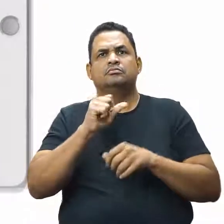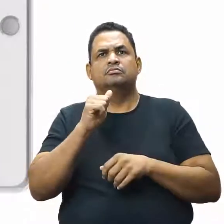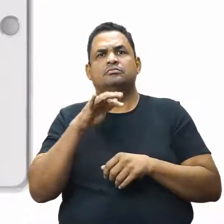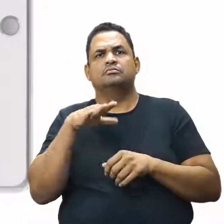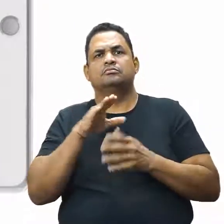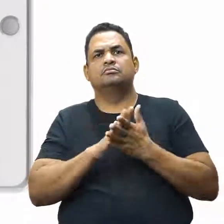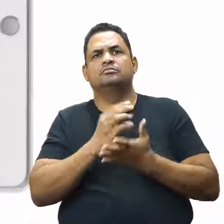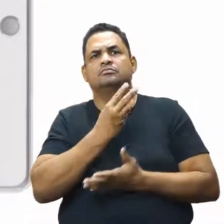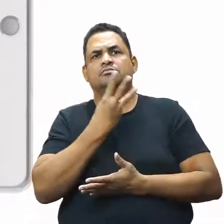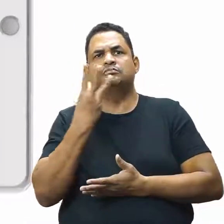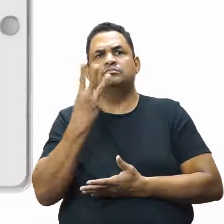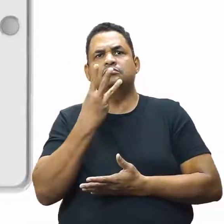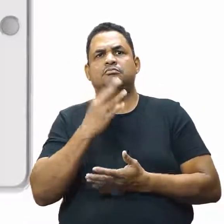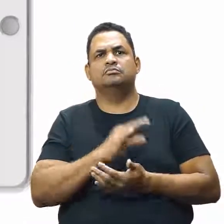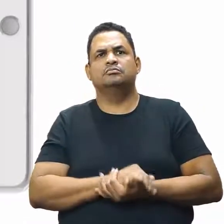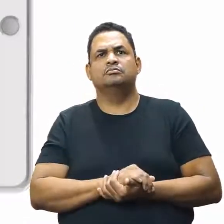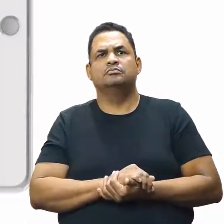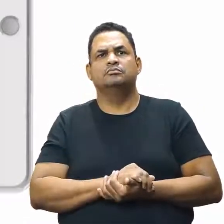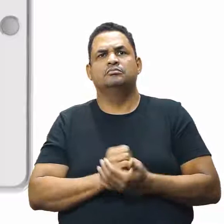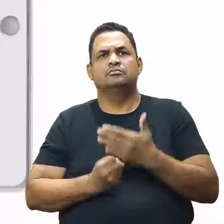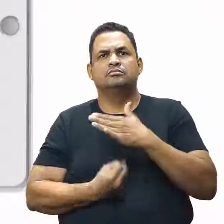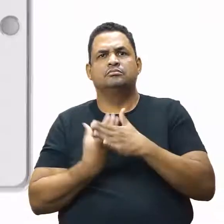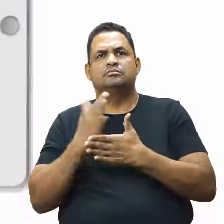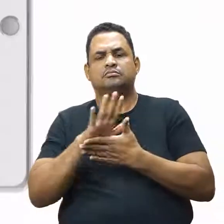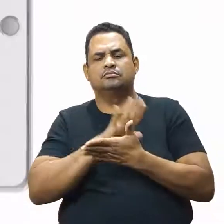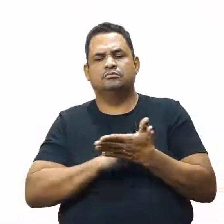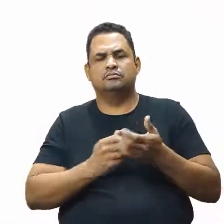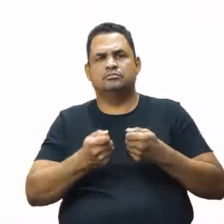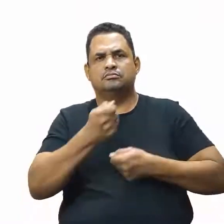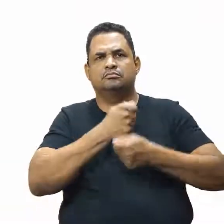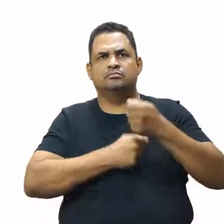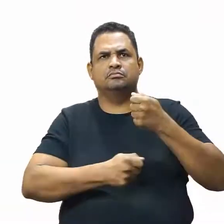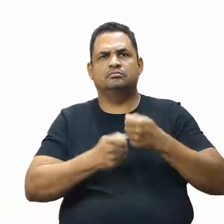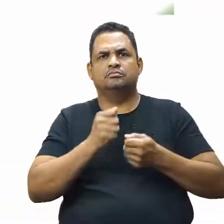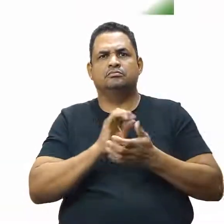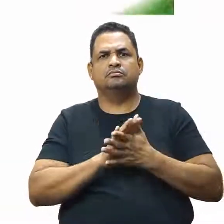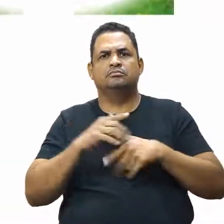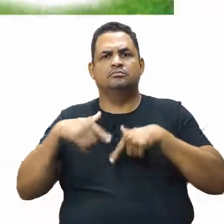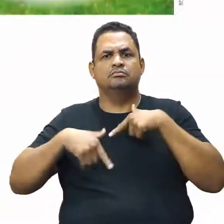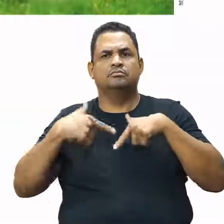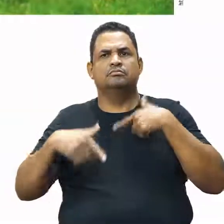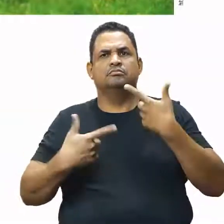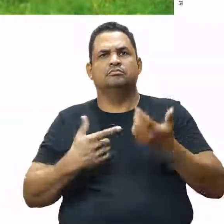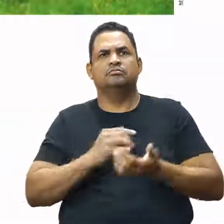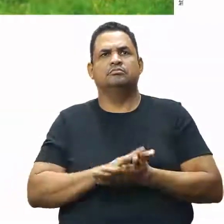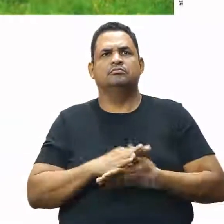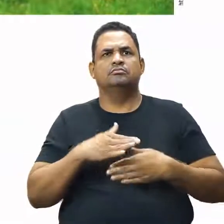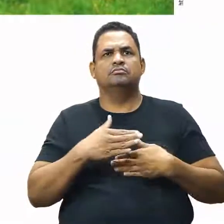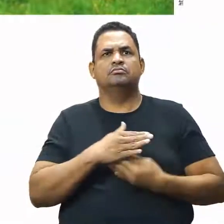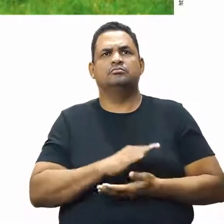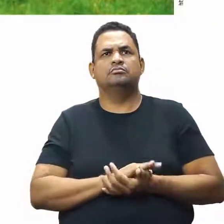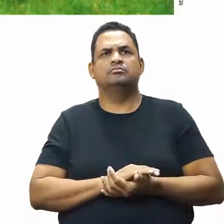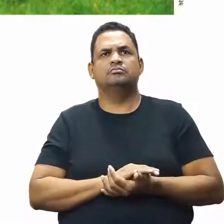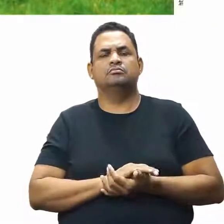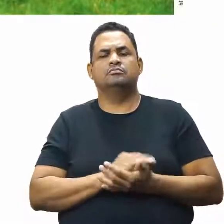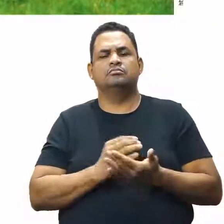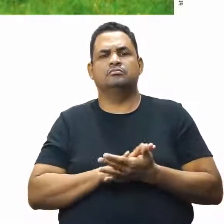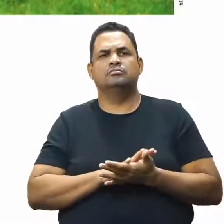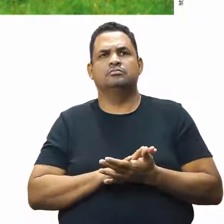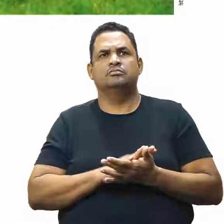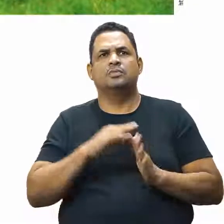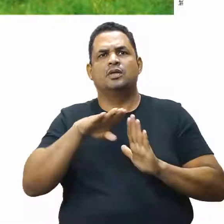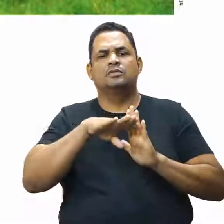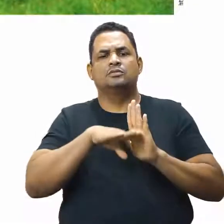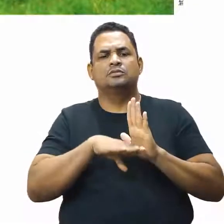podemos classificar em 3, ecológico, econômicos e funcionais. Quando a gente fala sobre os aspectos